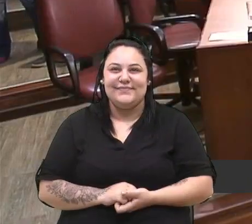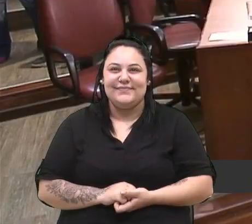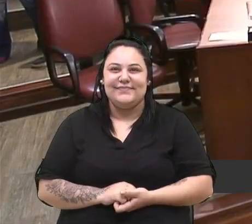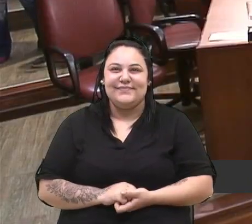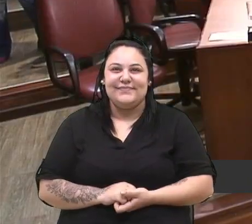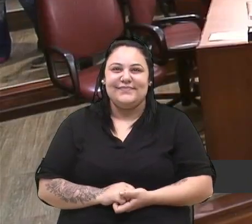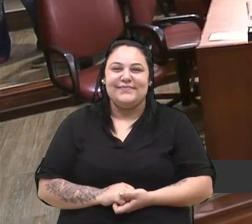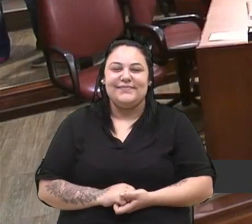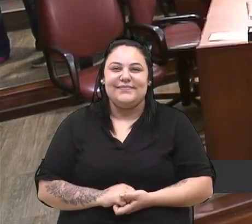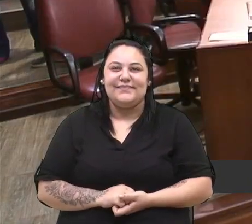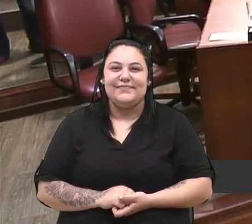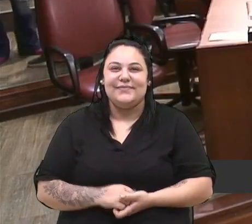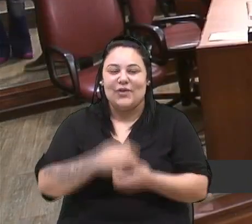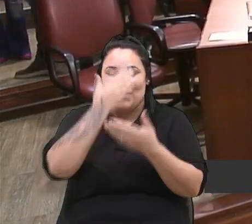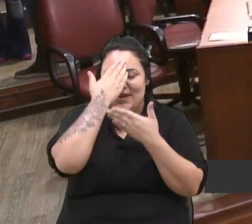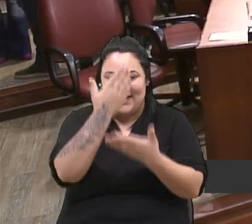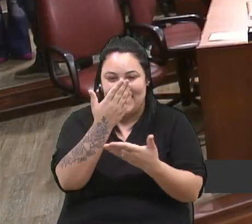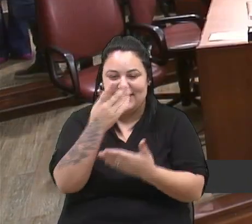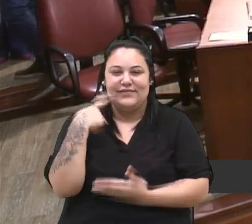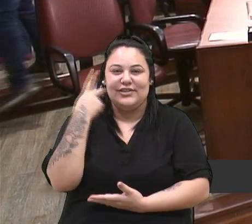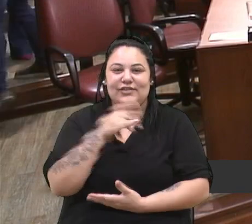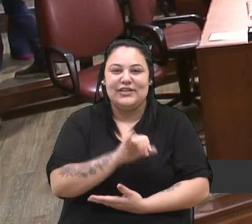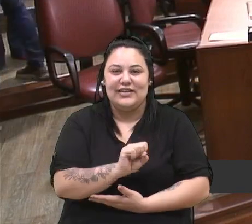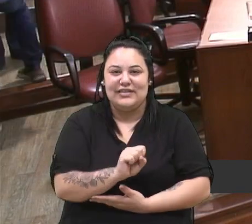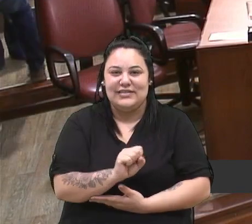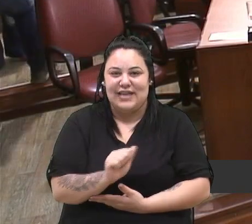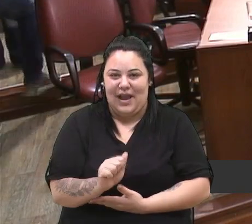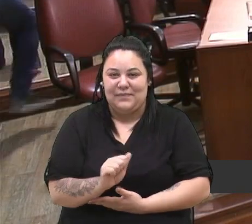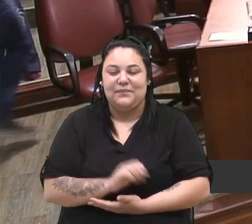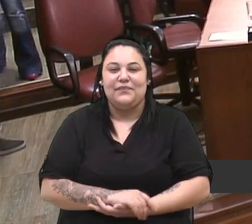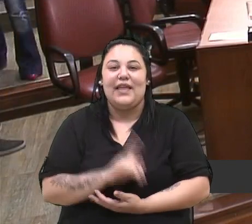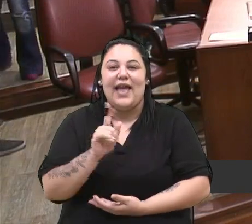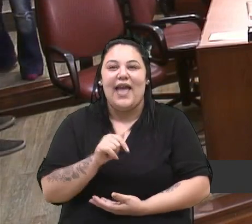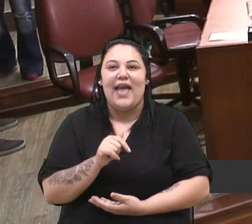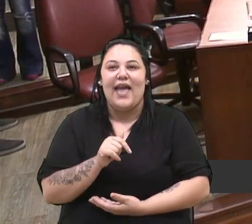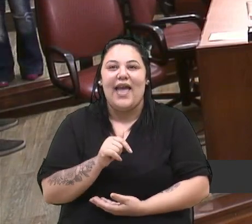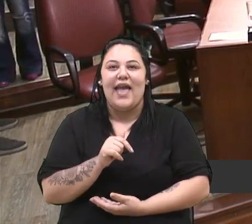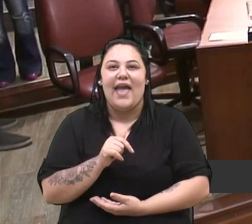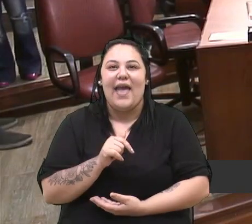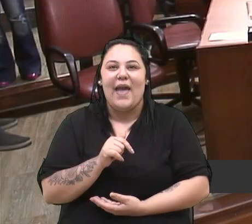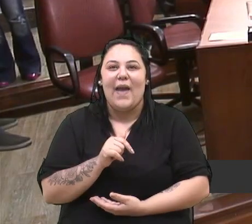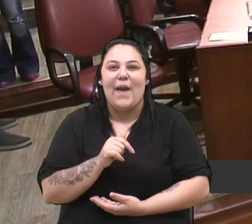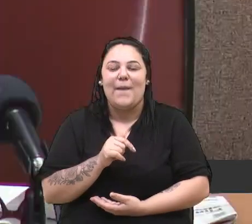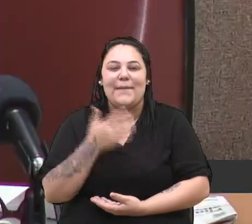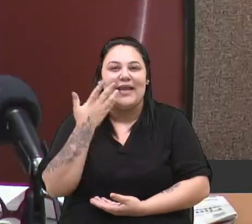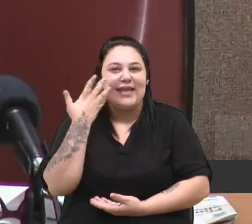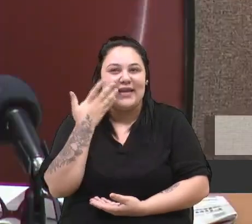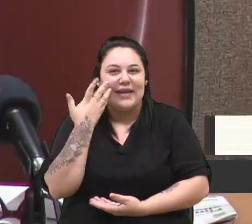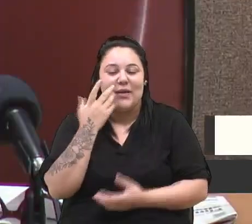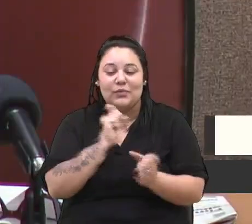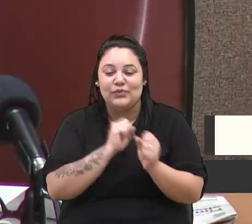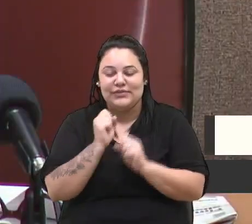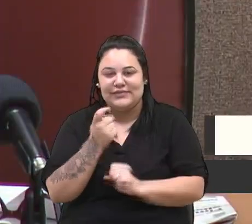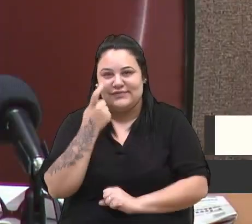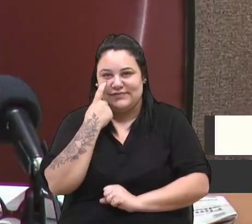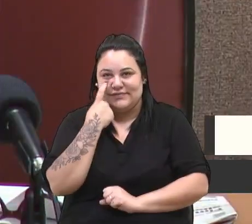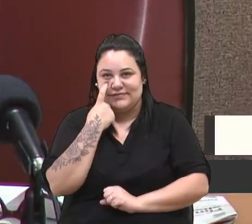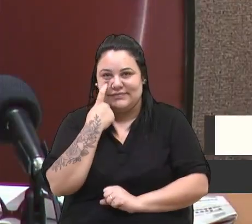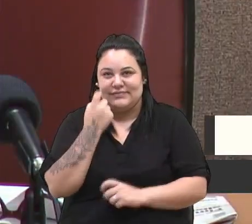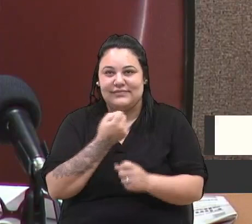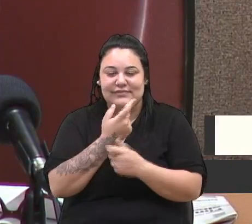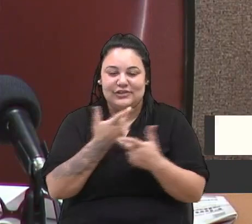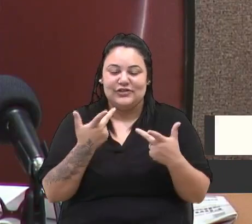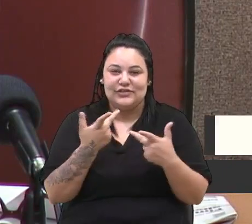Obrigado, vereadora Isabela. E é uma alegria poder ver essa sua defesa, algo que eu tenho falado aqui há muito tempo já